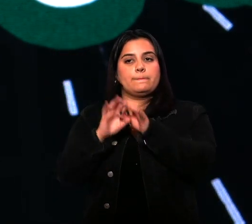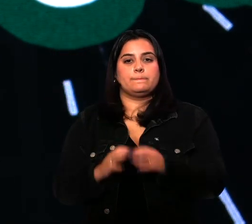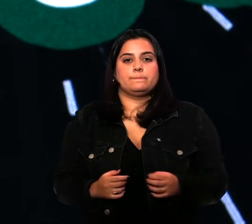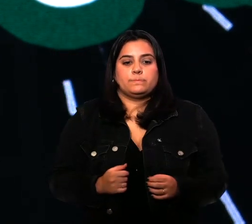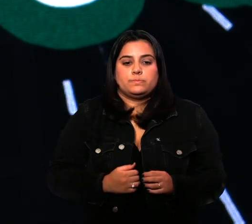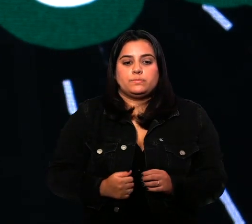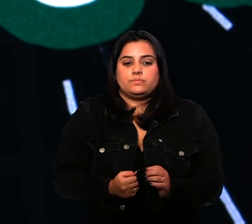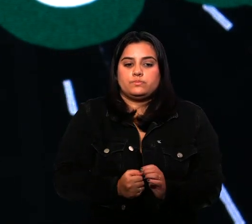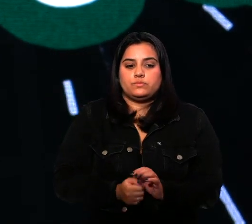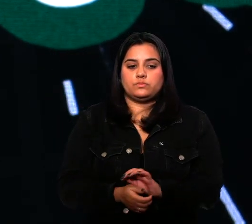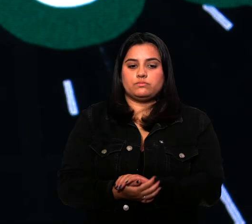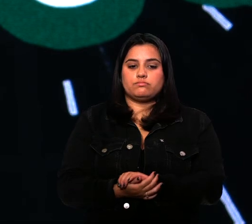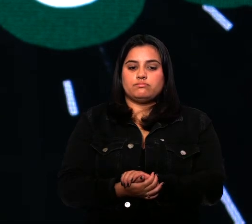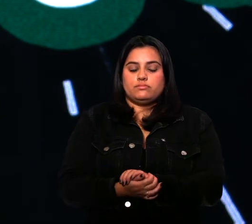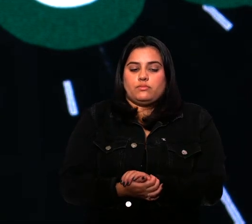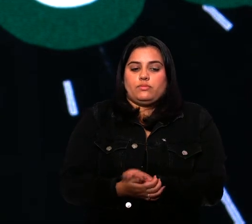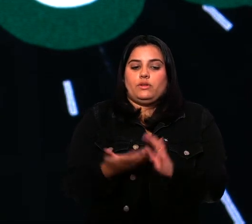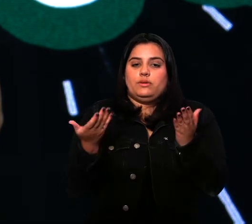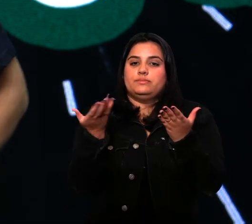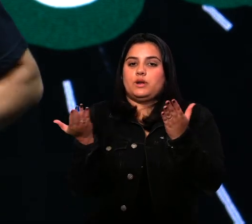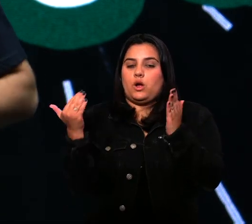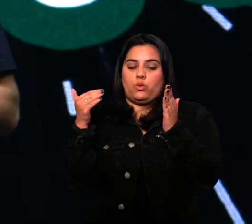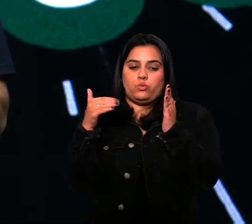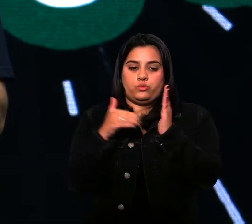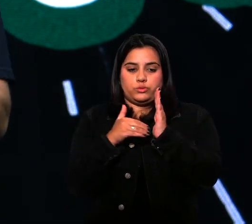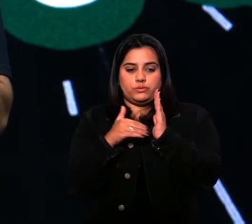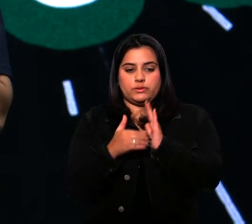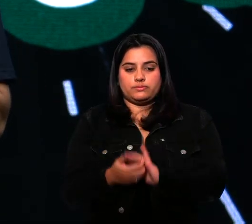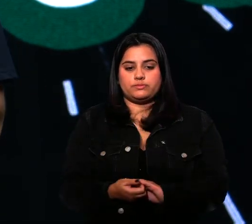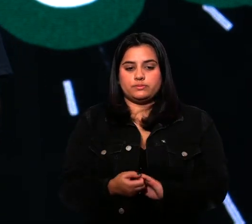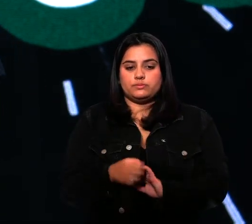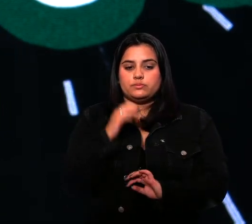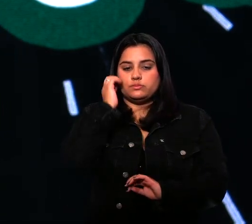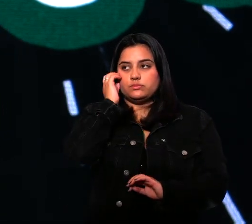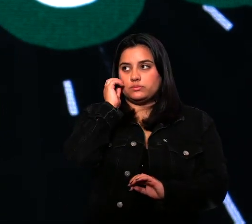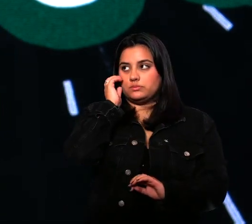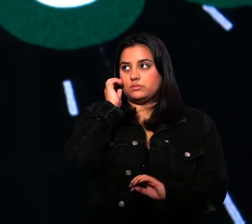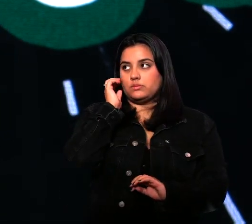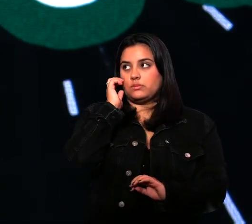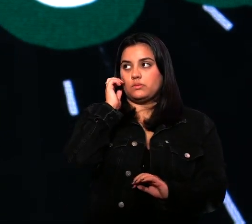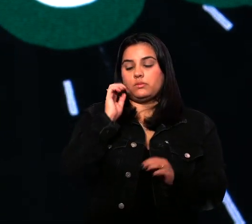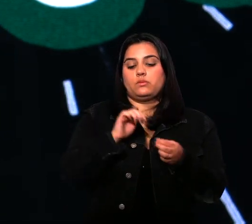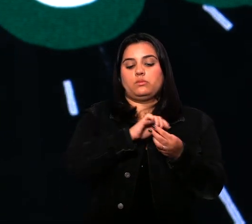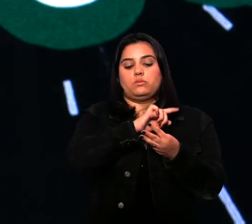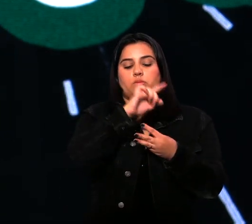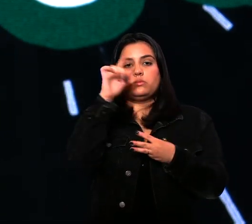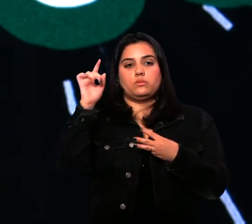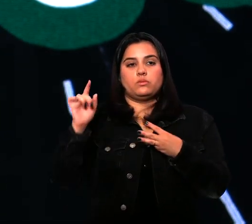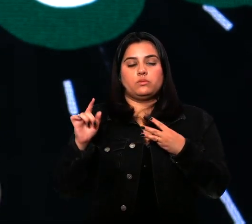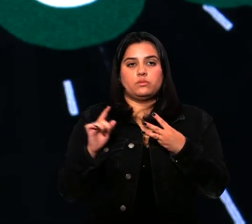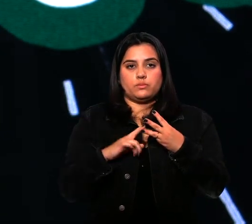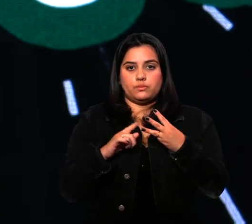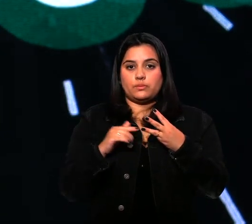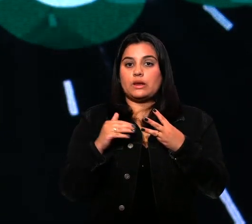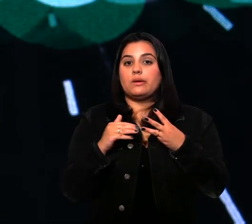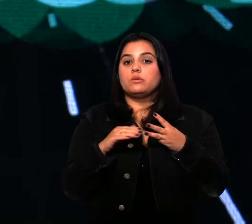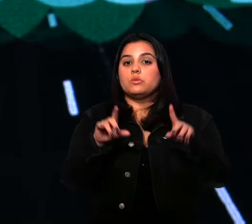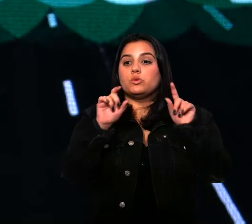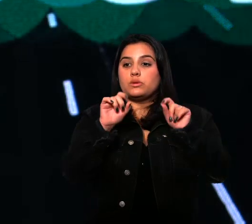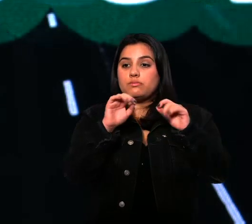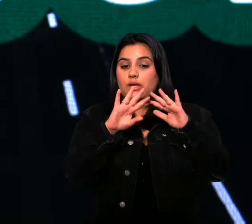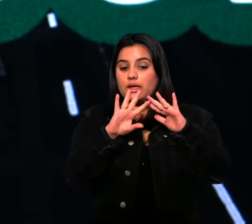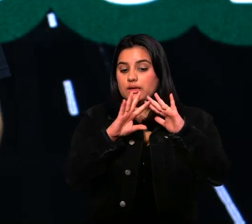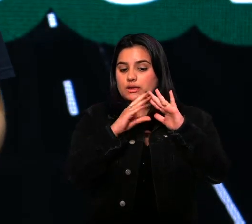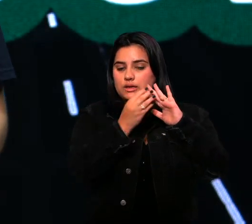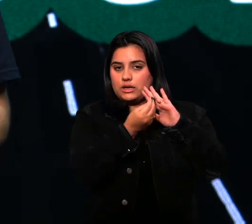última coisa que eu quero ver com você aqui hoje, nesse texto também, é que a igreja se reúne para multiplicar.